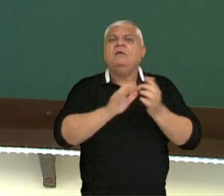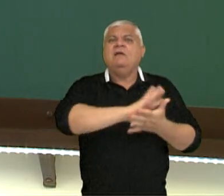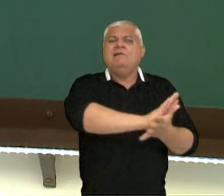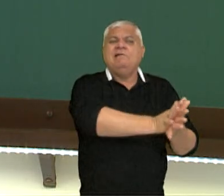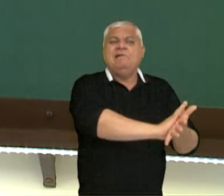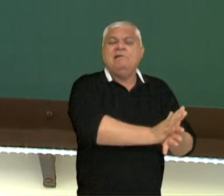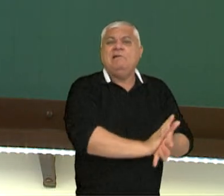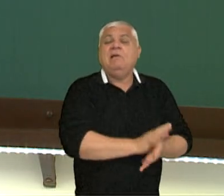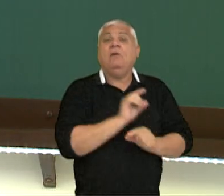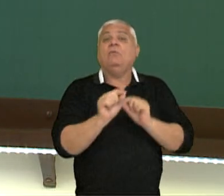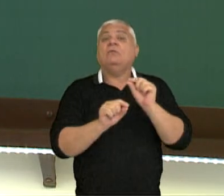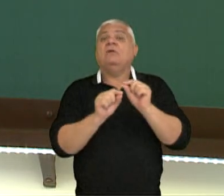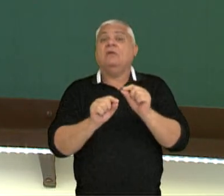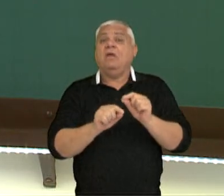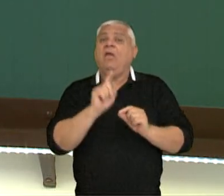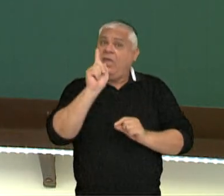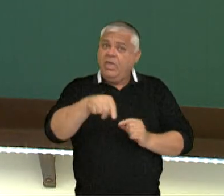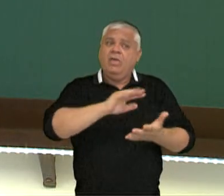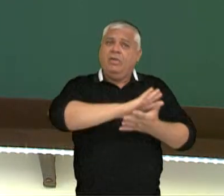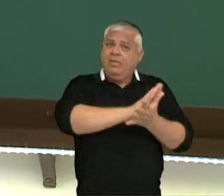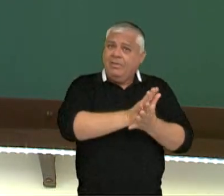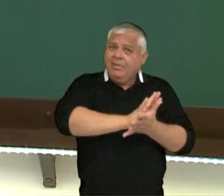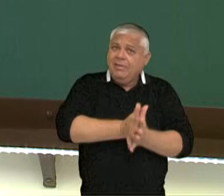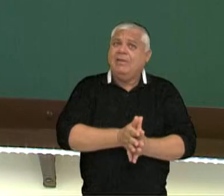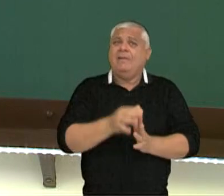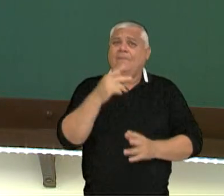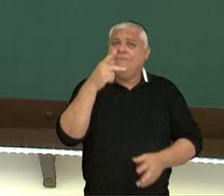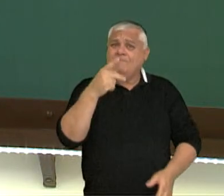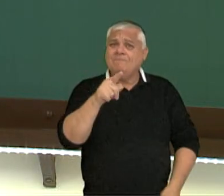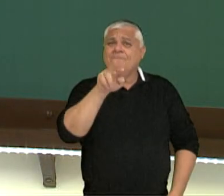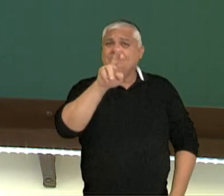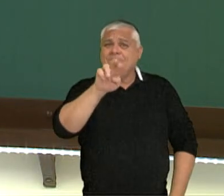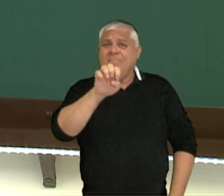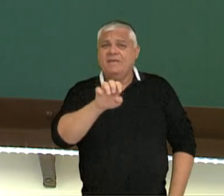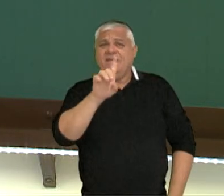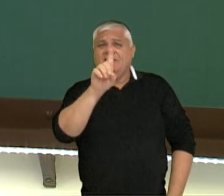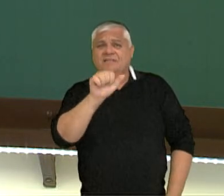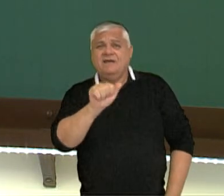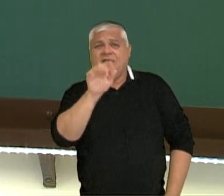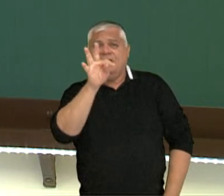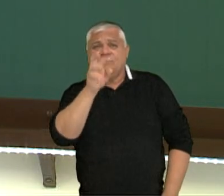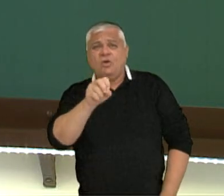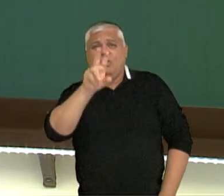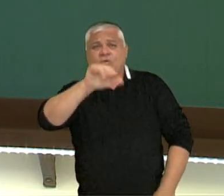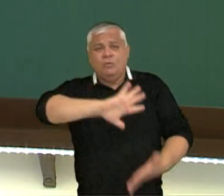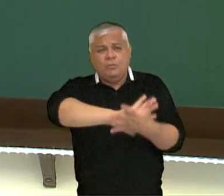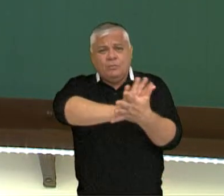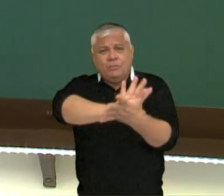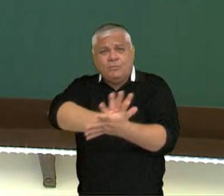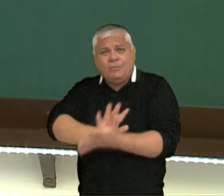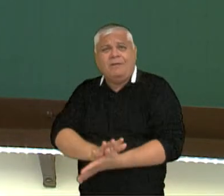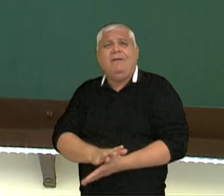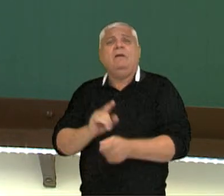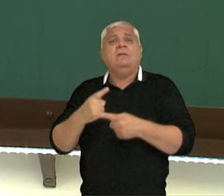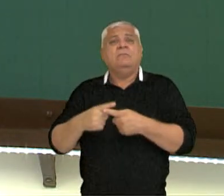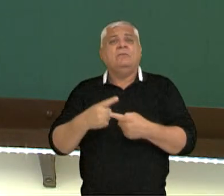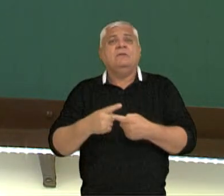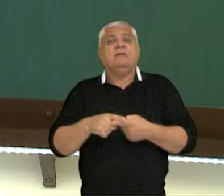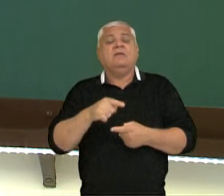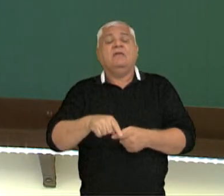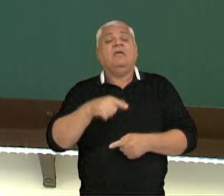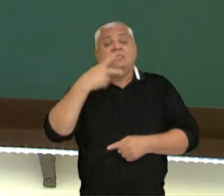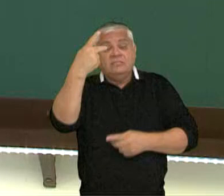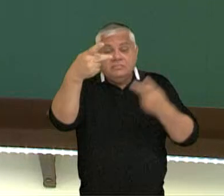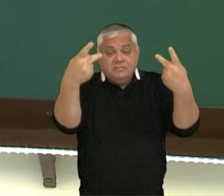sobrepesca. E isso é predatório, porque ele vai fazer o quê? Vai alterar a dinâmica do ambiente marinho. Existe uma